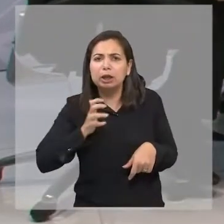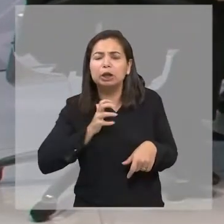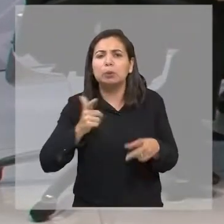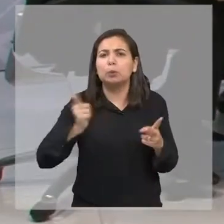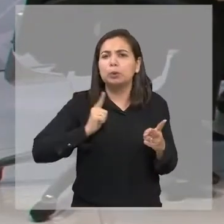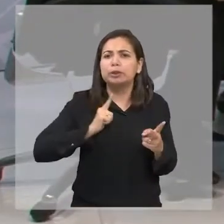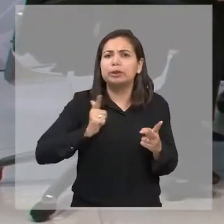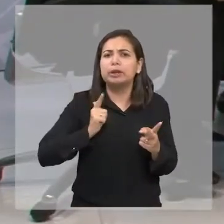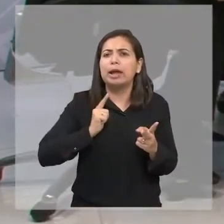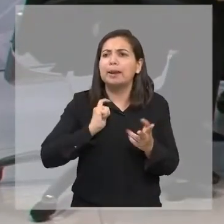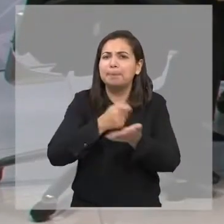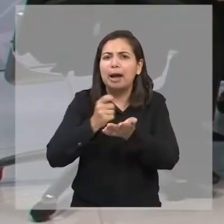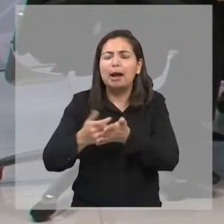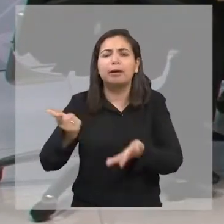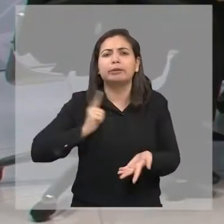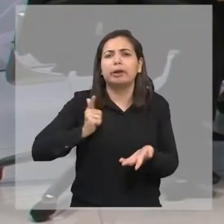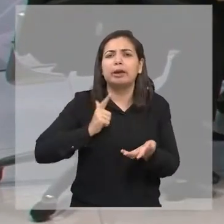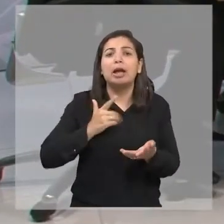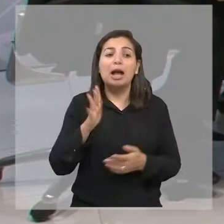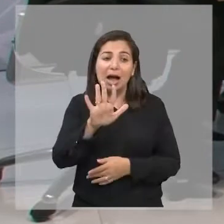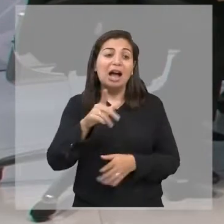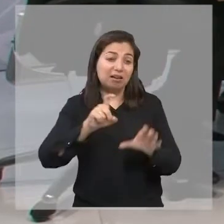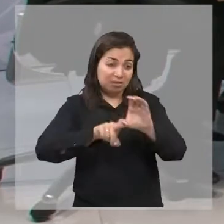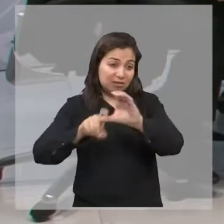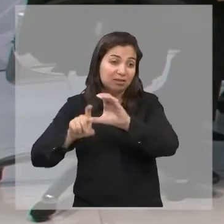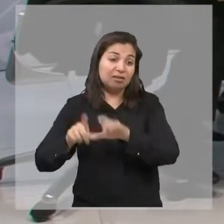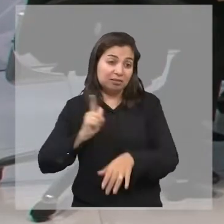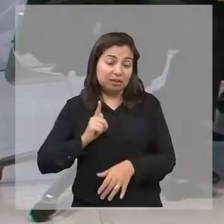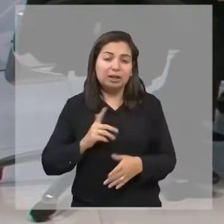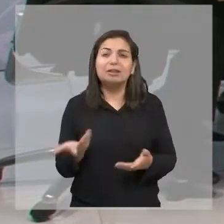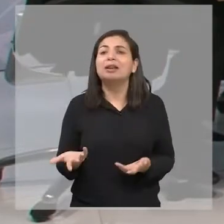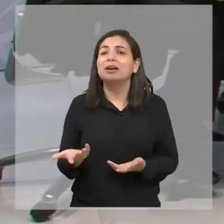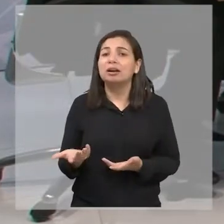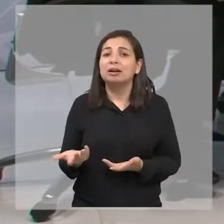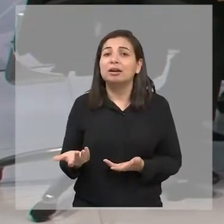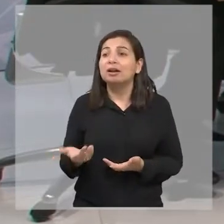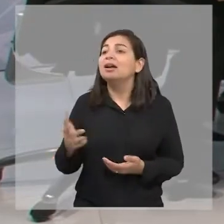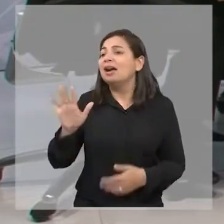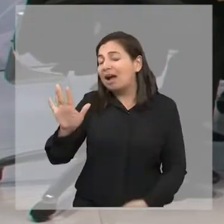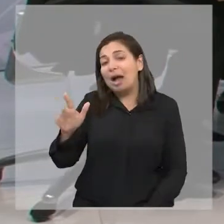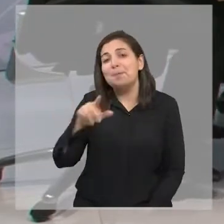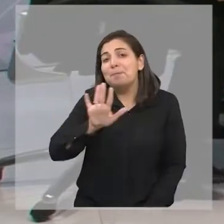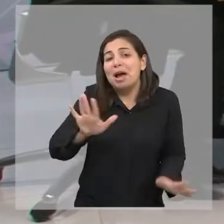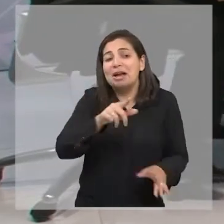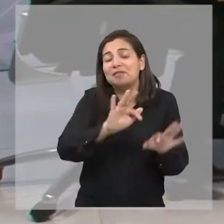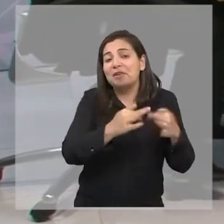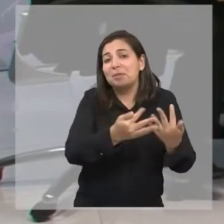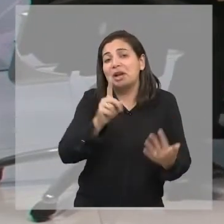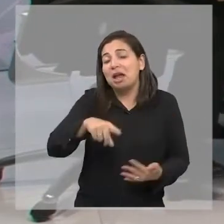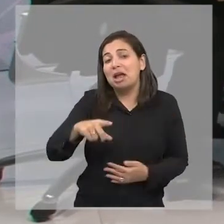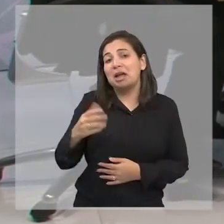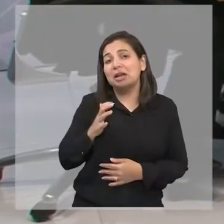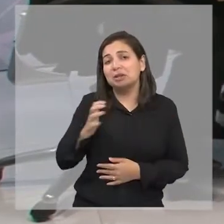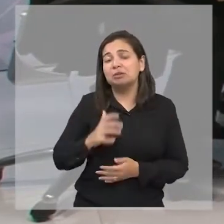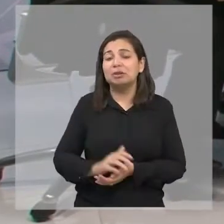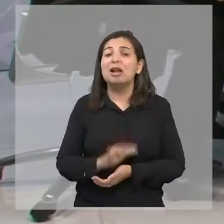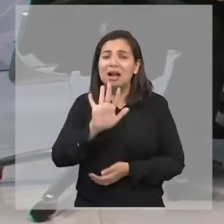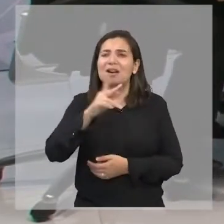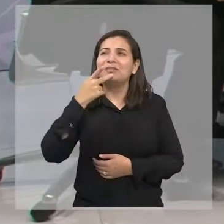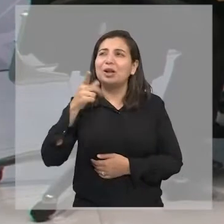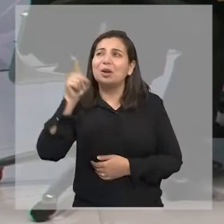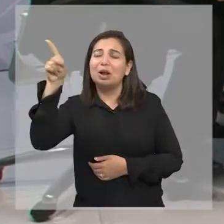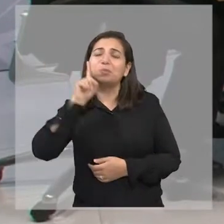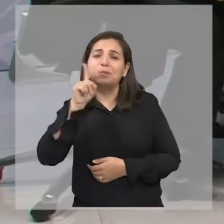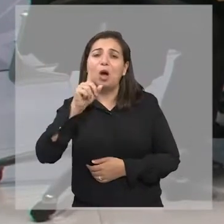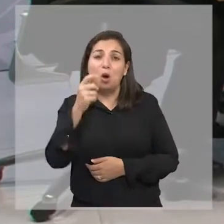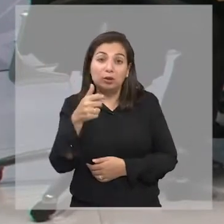deve, eles são ricos. É não? Professor, eu não estou querendo Mas trazer um o discurso problema estrangeiro, não, é que Arnaldo, você- mas foi trazido aqui, o americano injetou $1 trilhão, é verdade,